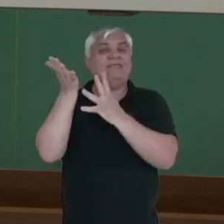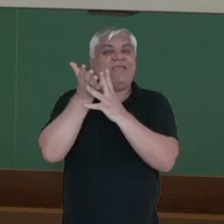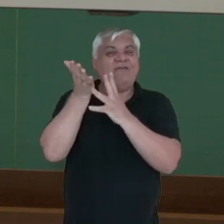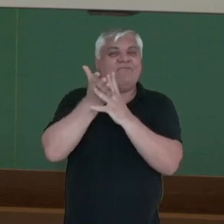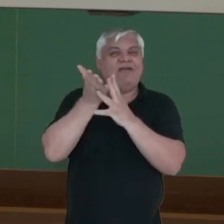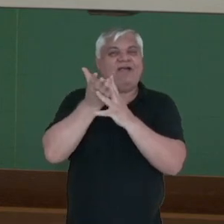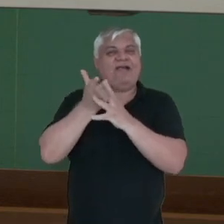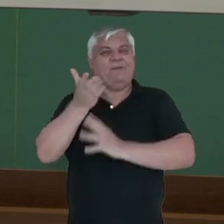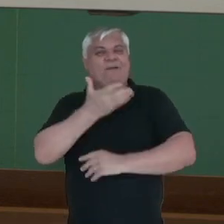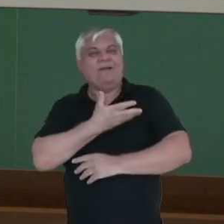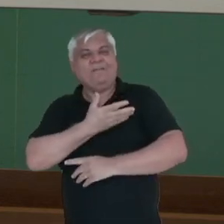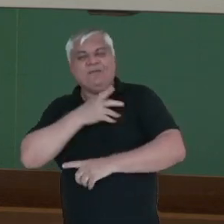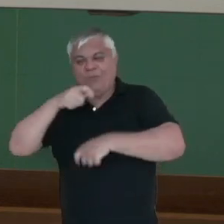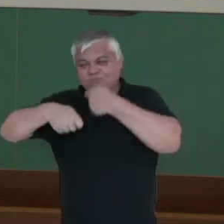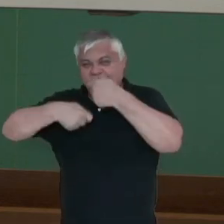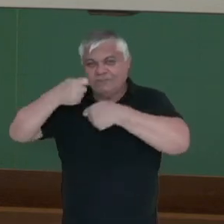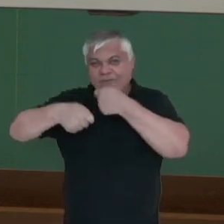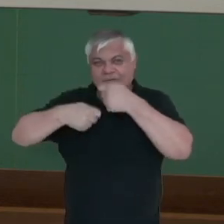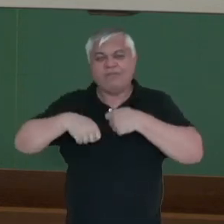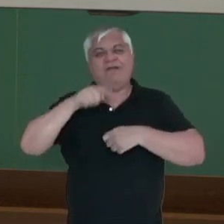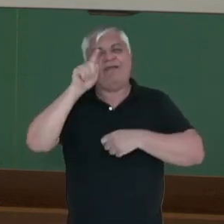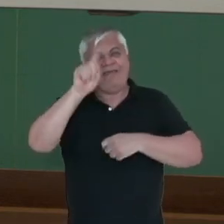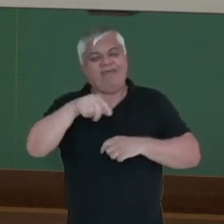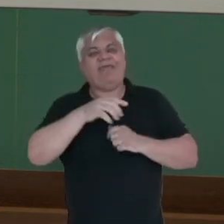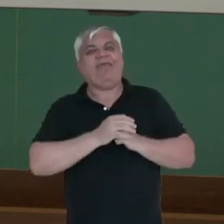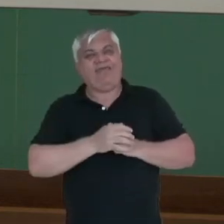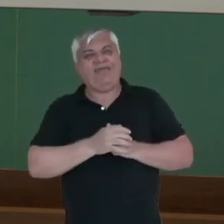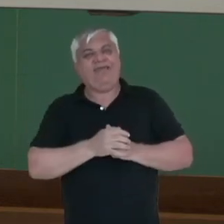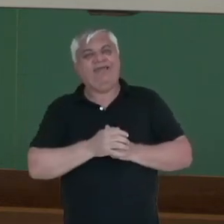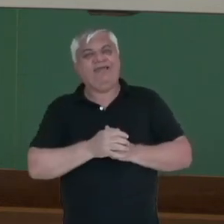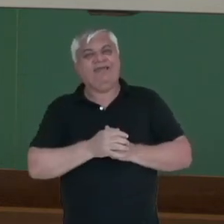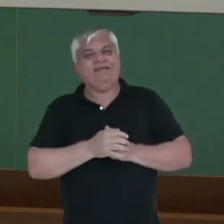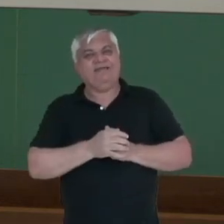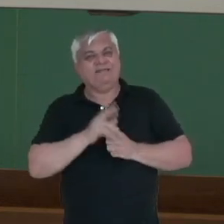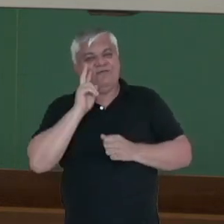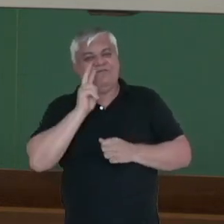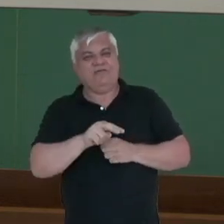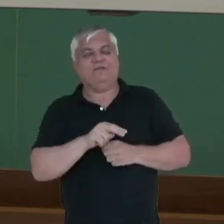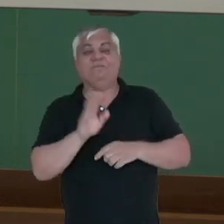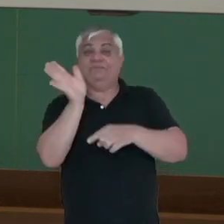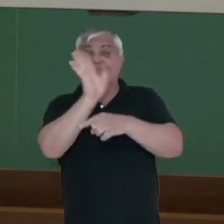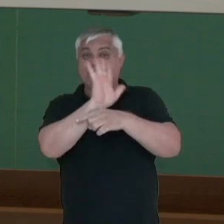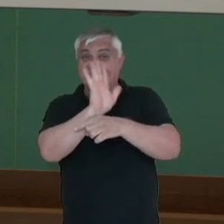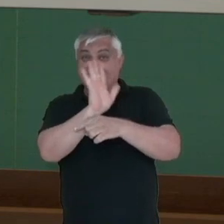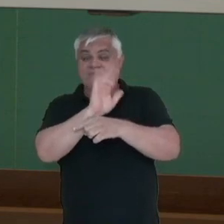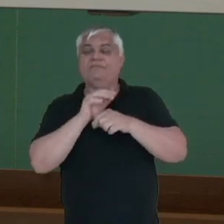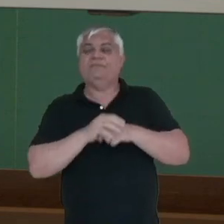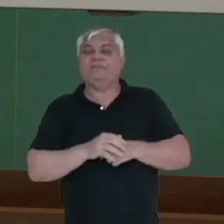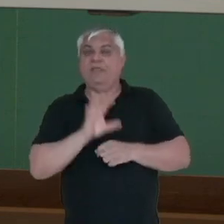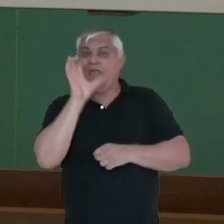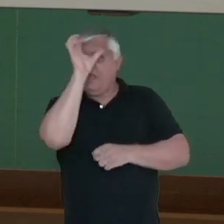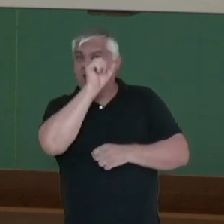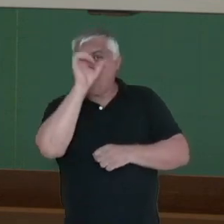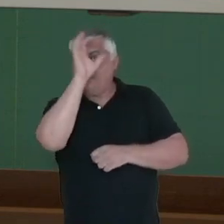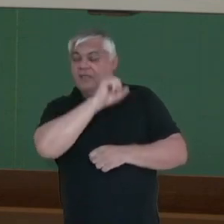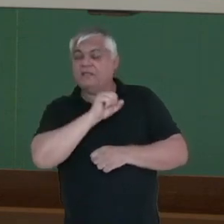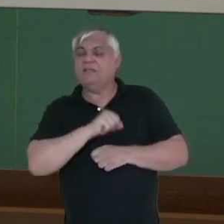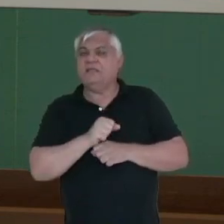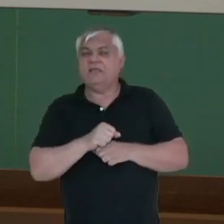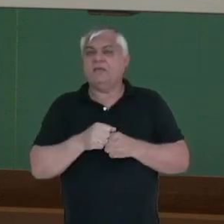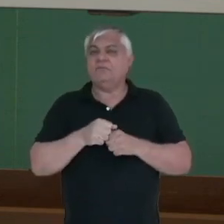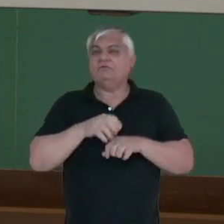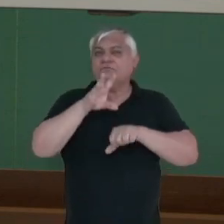amigos, etc. Princípio de contiguidade. Então, neste vídeo, nós tivemos algumas